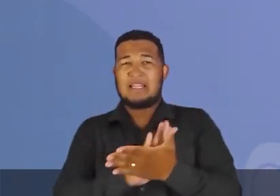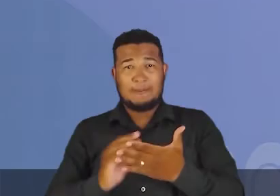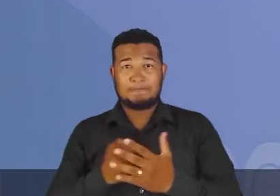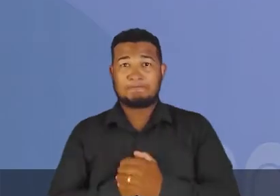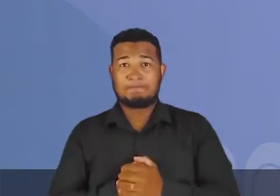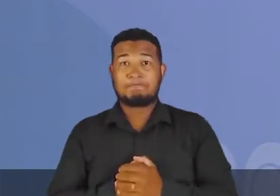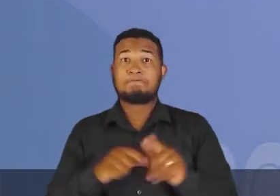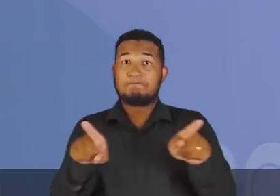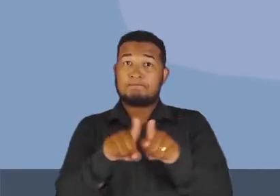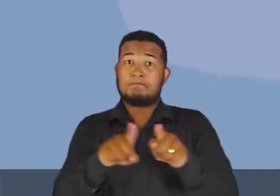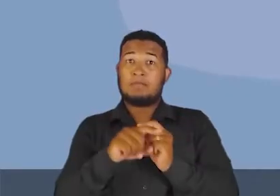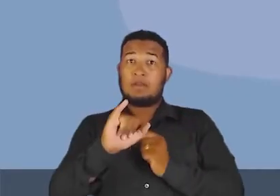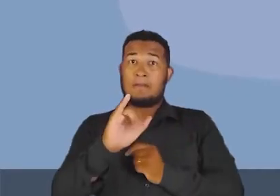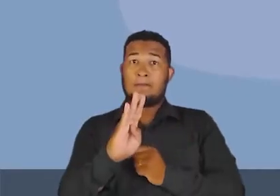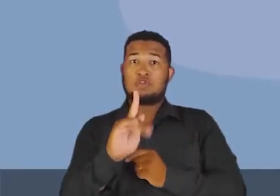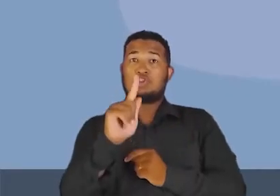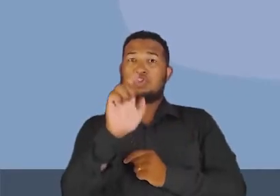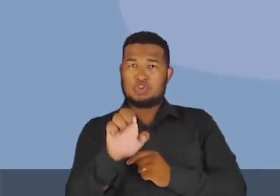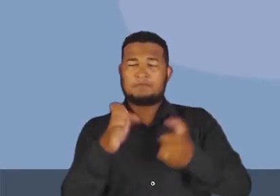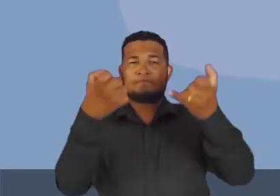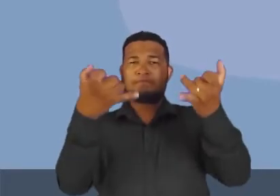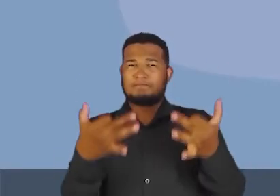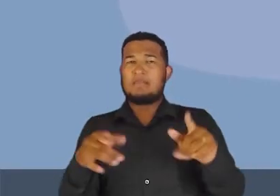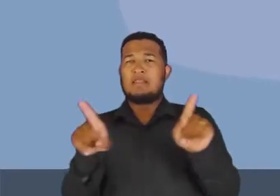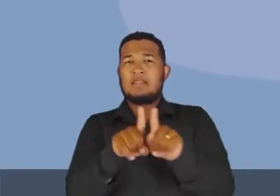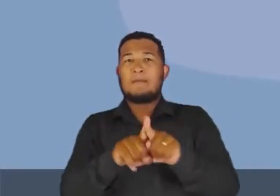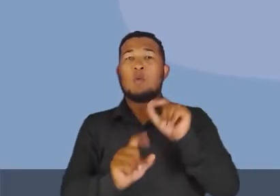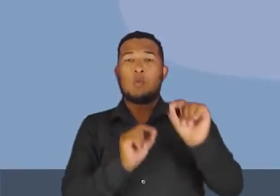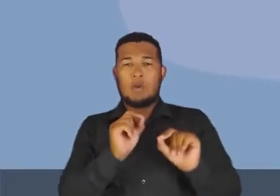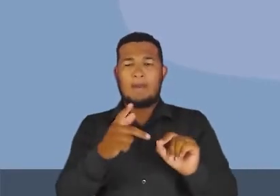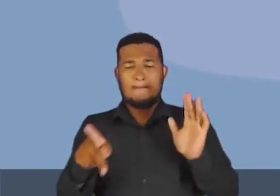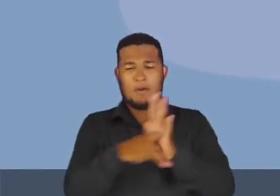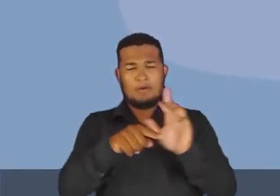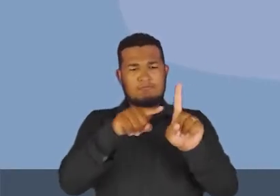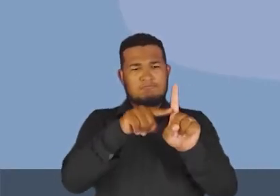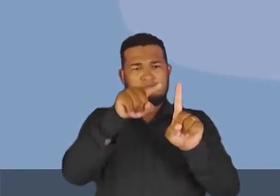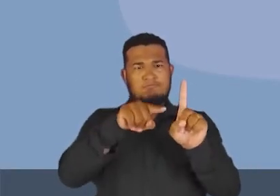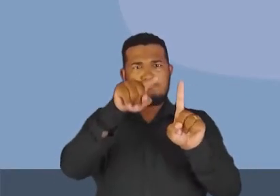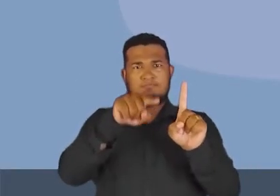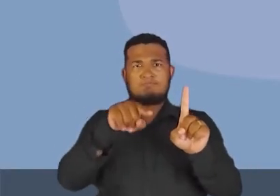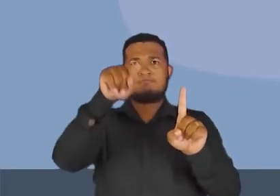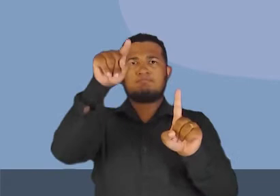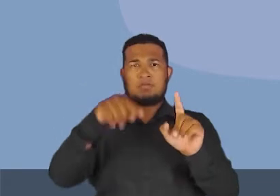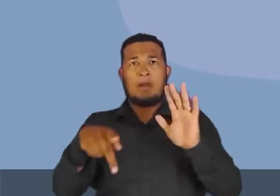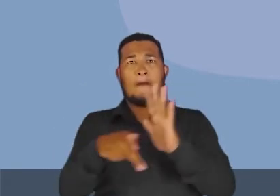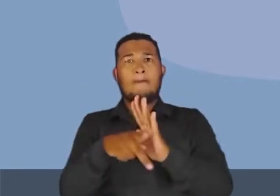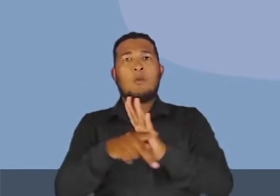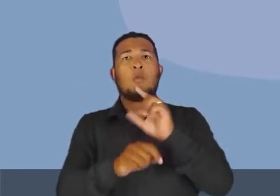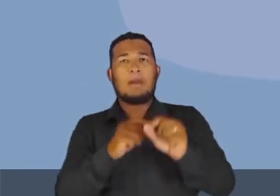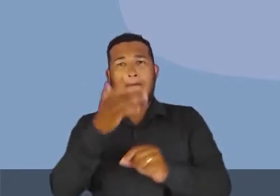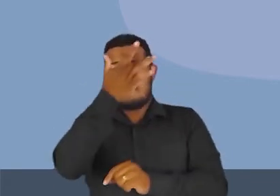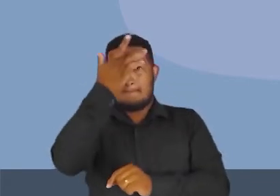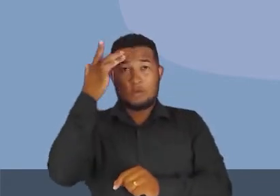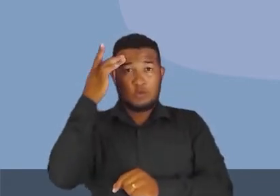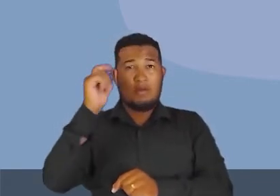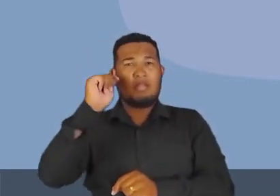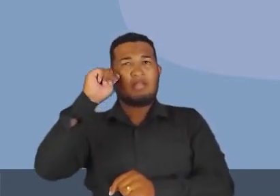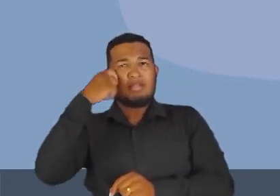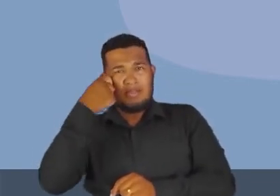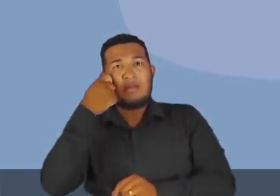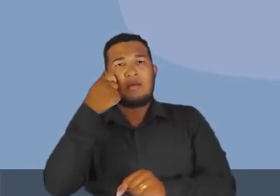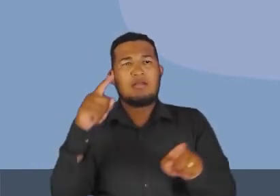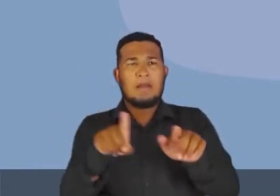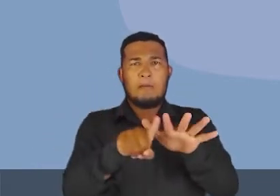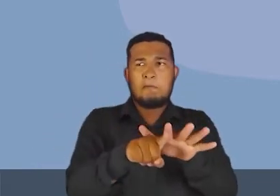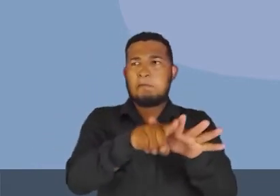segundo o IBGE, galera, olha lá na tela, o índice de exclusão de pessoas negras, de pessoas pretas